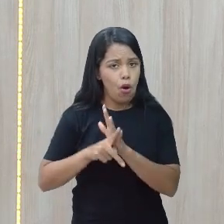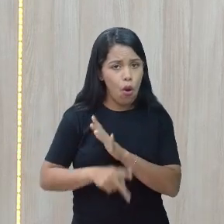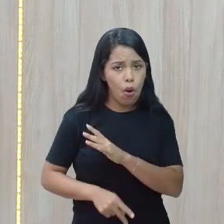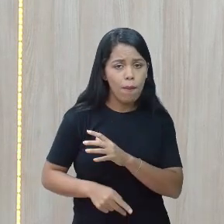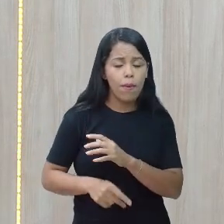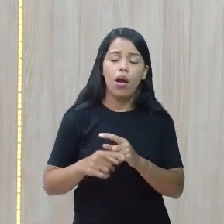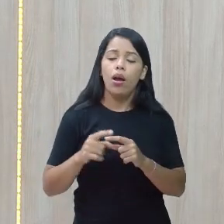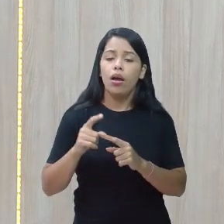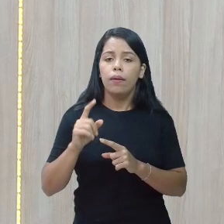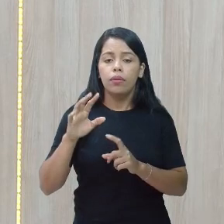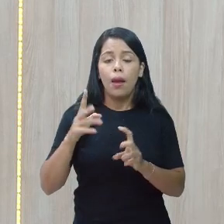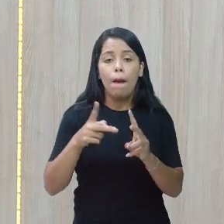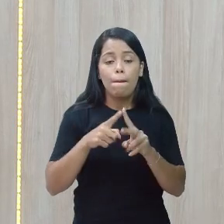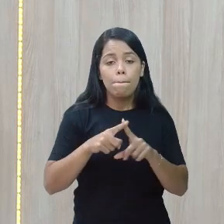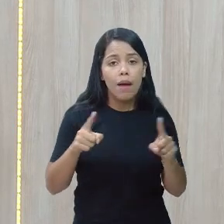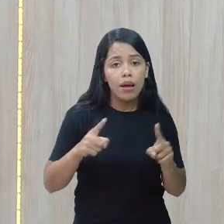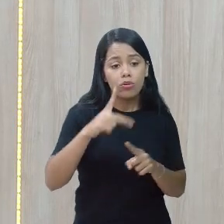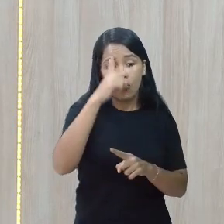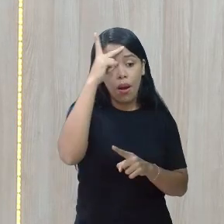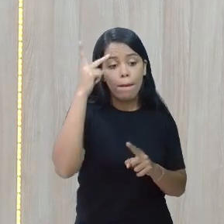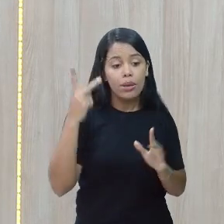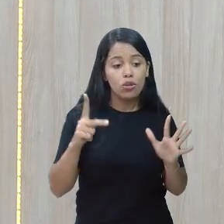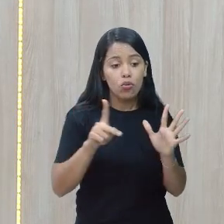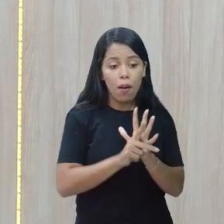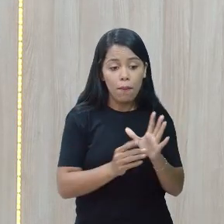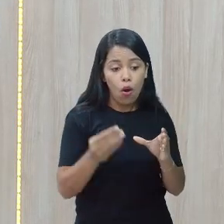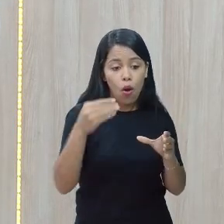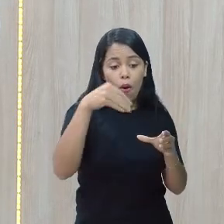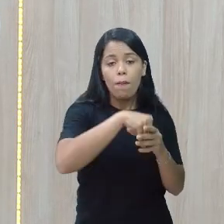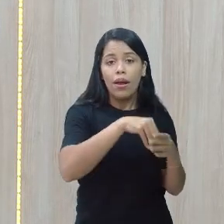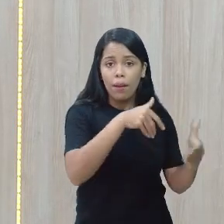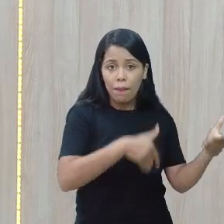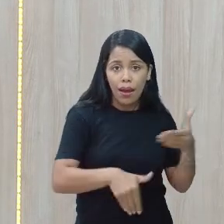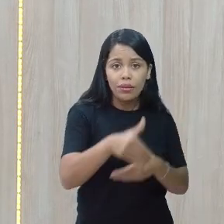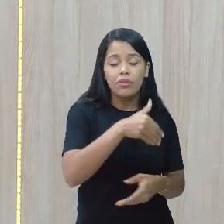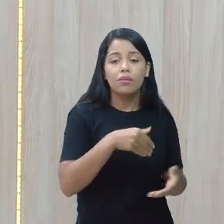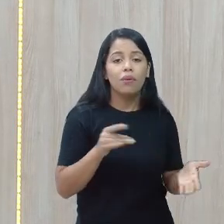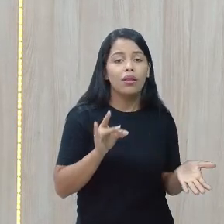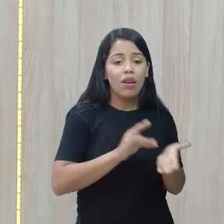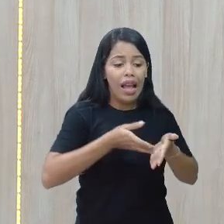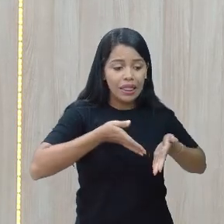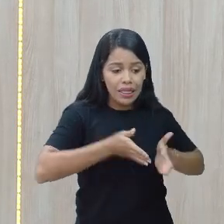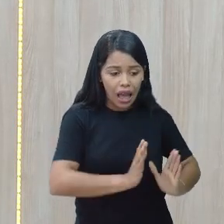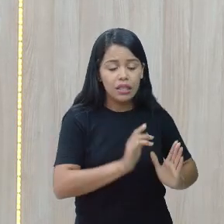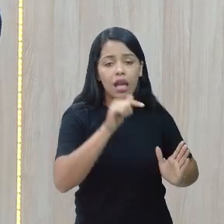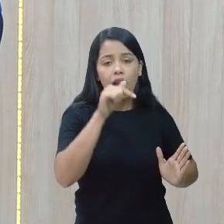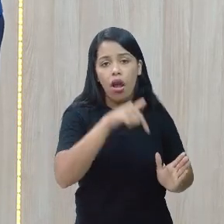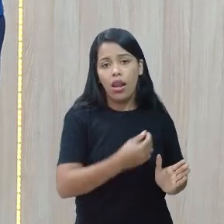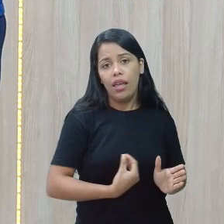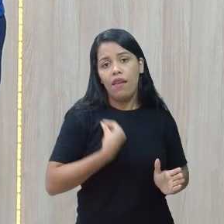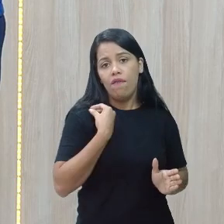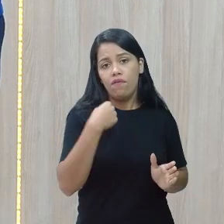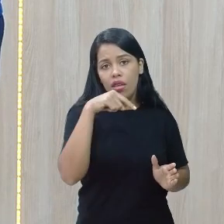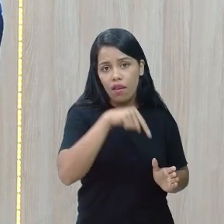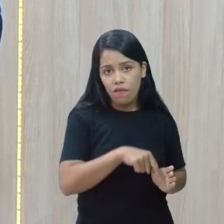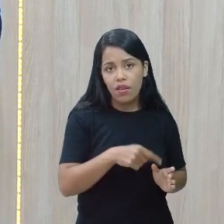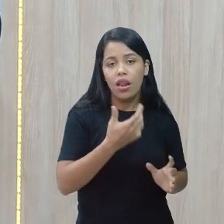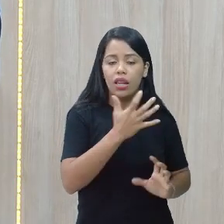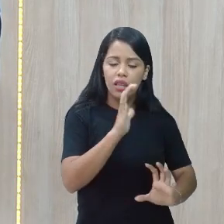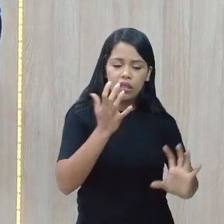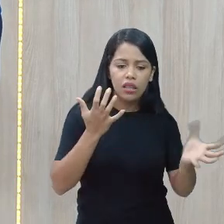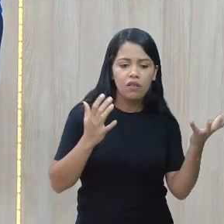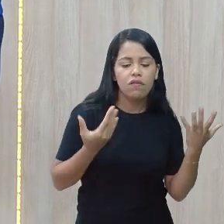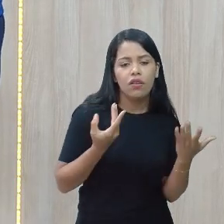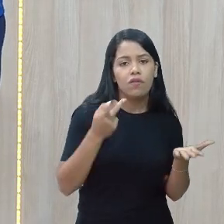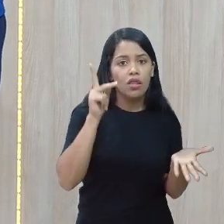indígena mesmo, de uma etnia que vive, né, ali naquela situação ali de